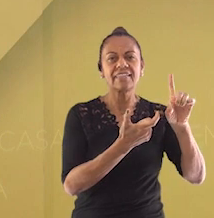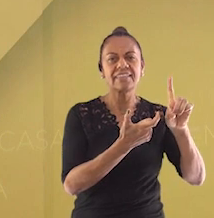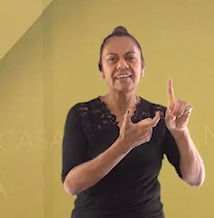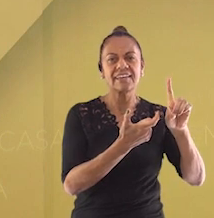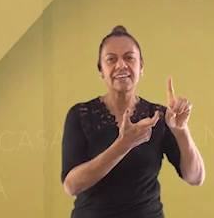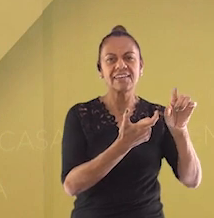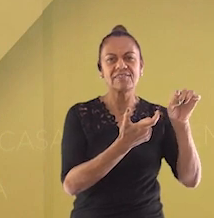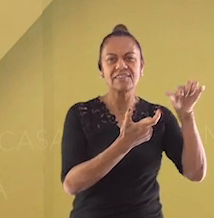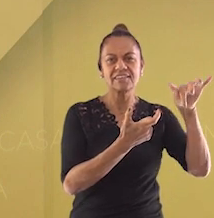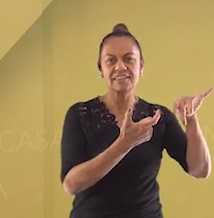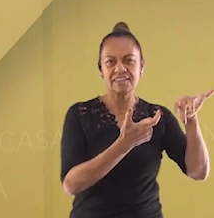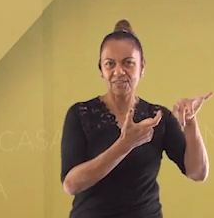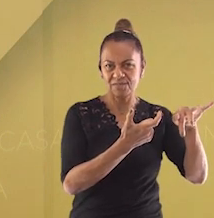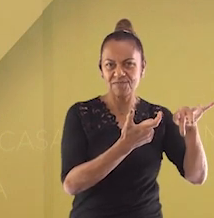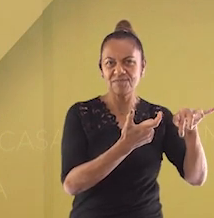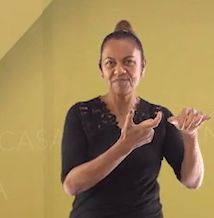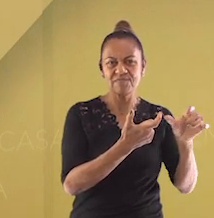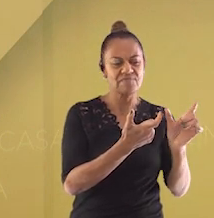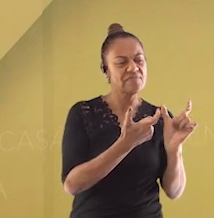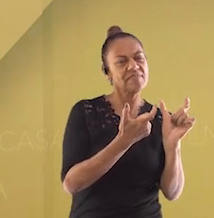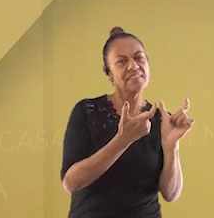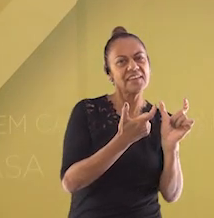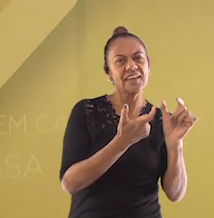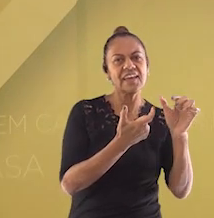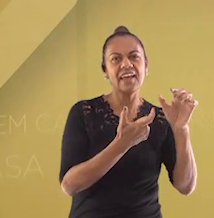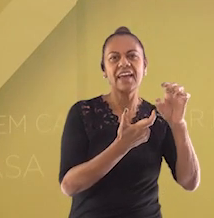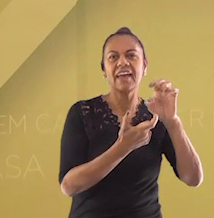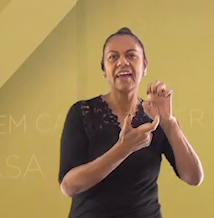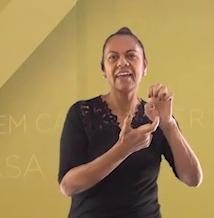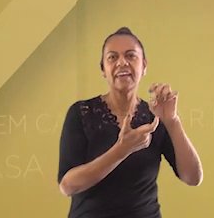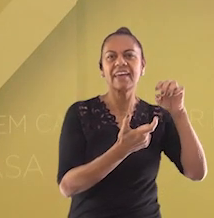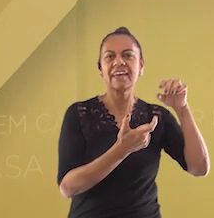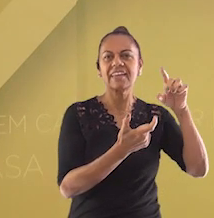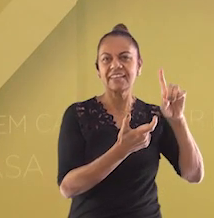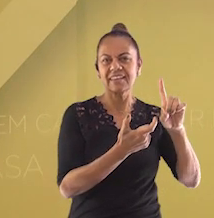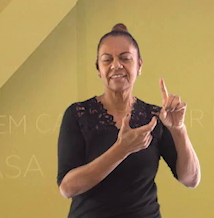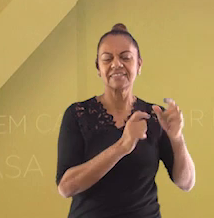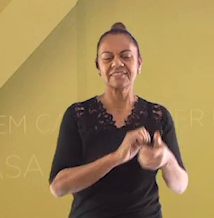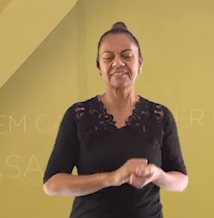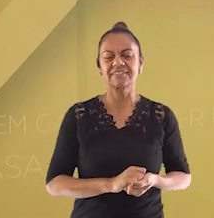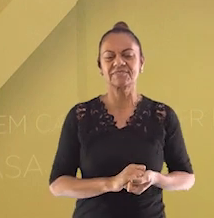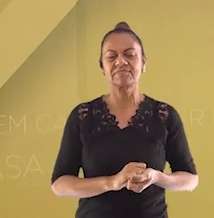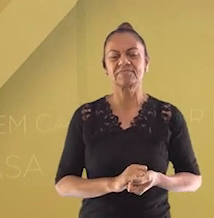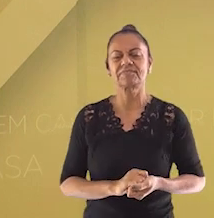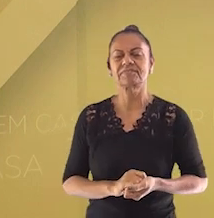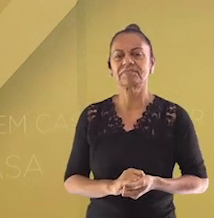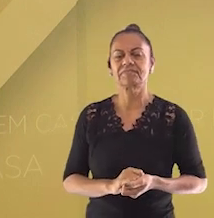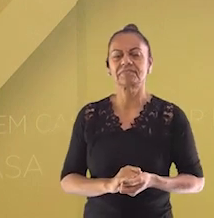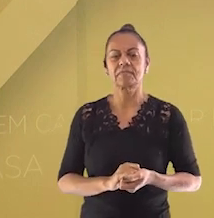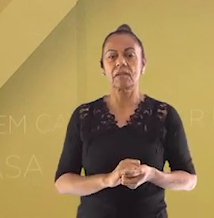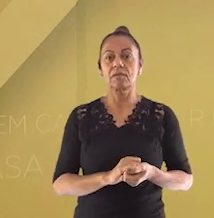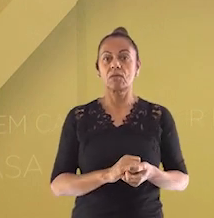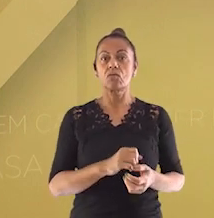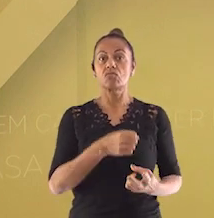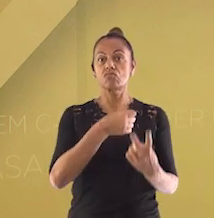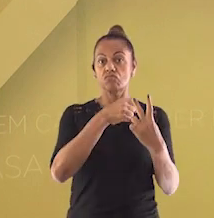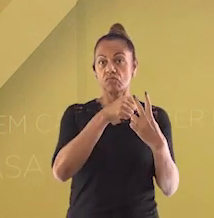simples não é a terminação notem que os regular verbs